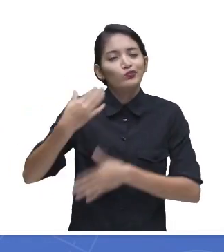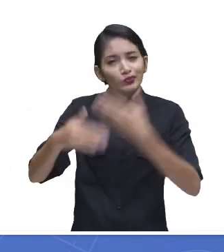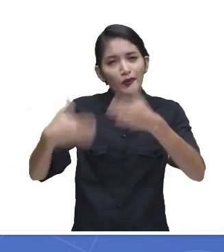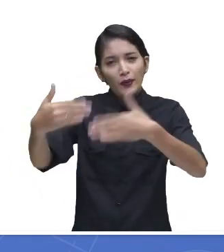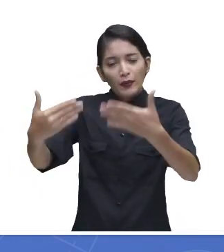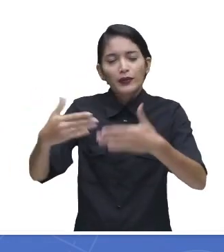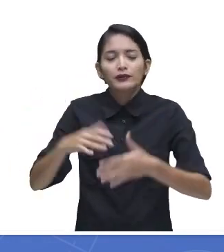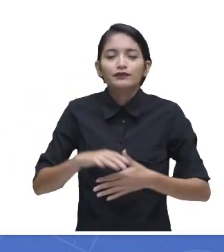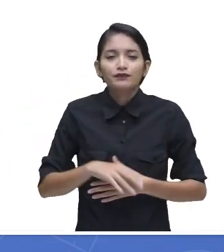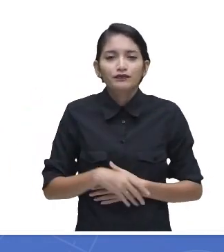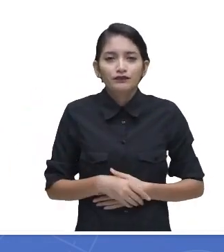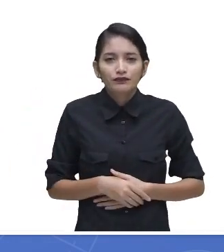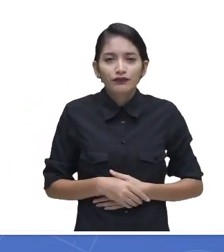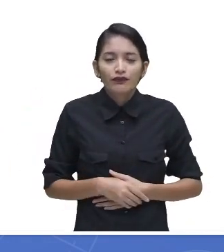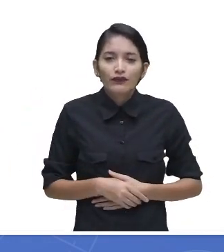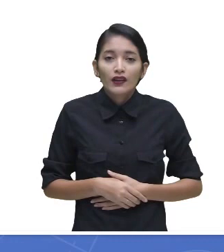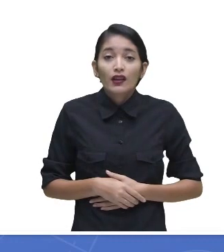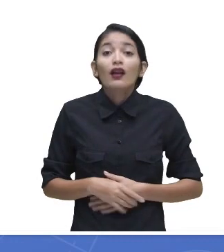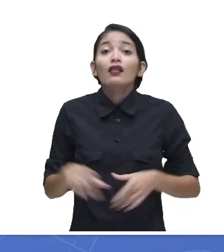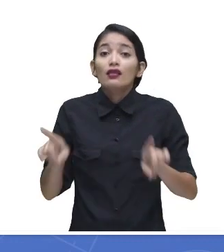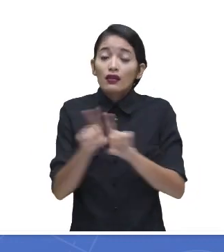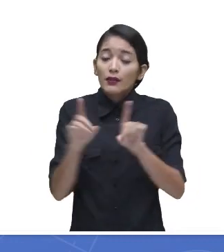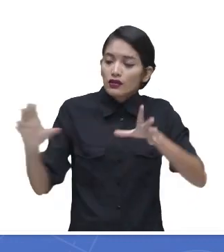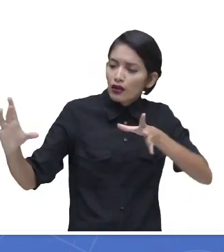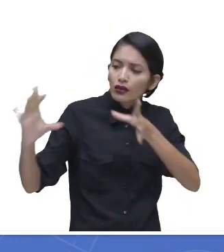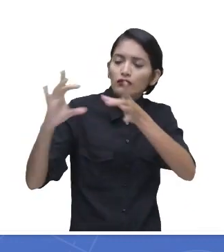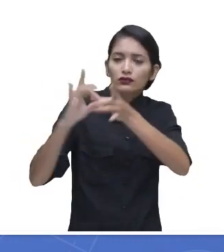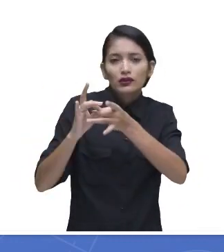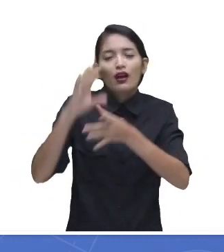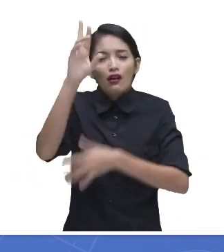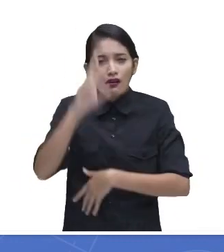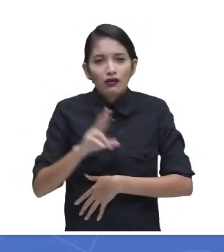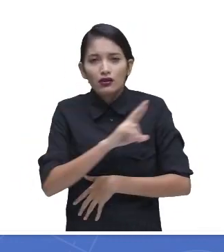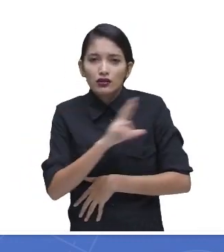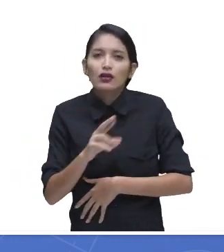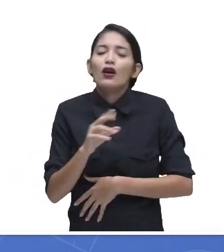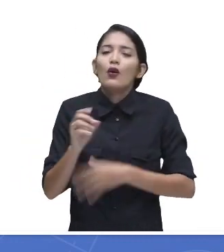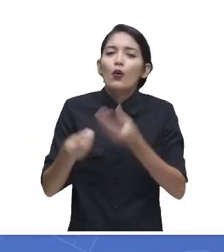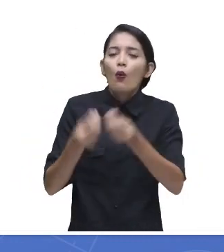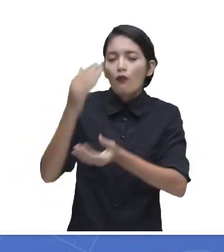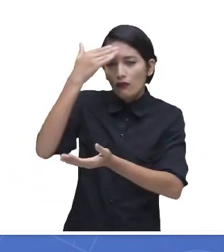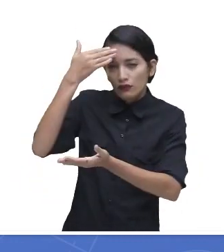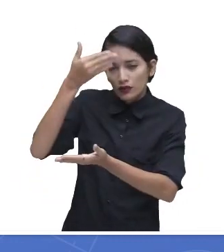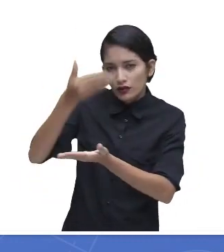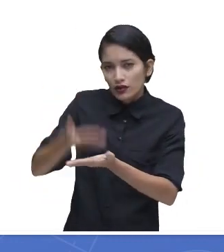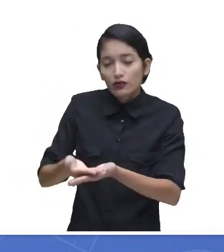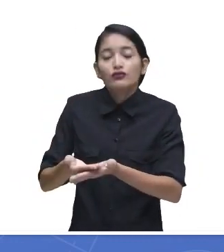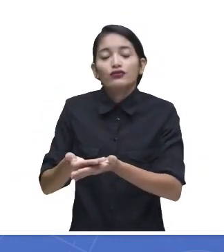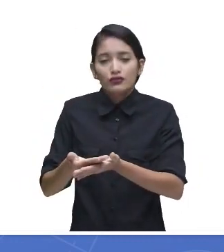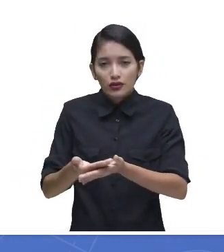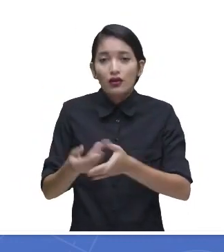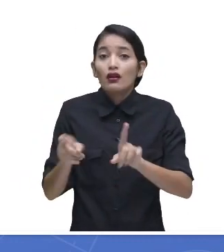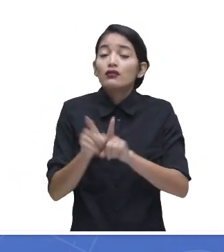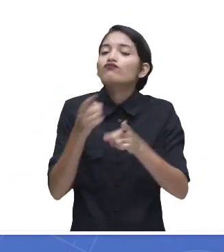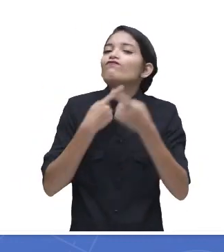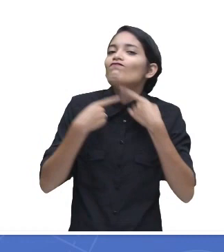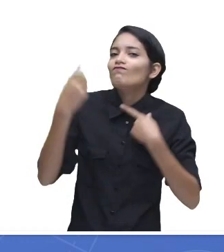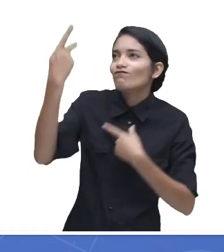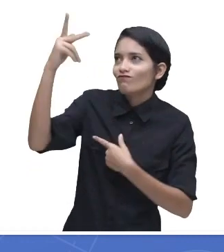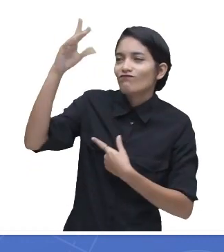medieval, ligado à religião, ligado às crenças, né? Ligado à vontade de